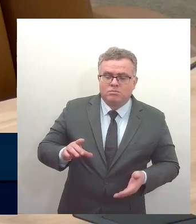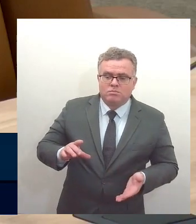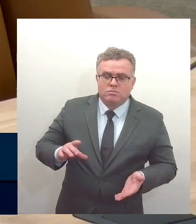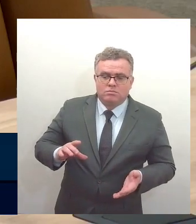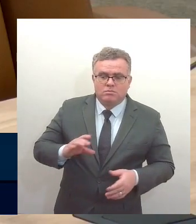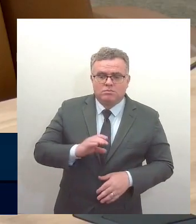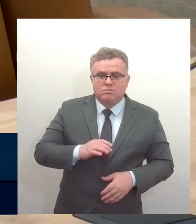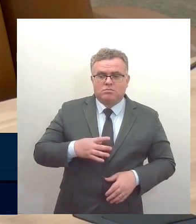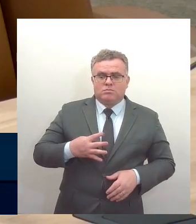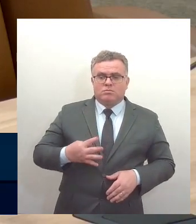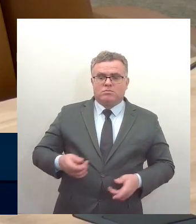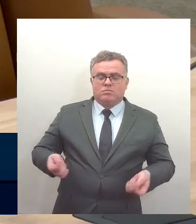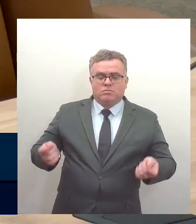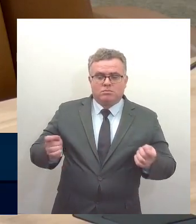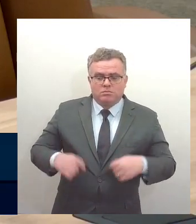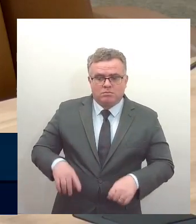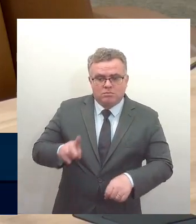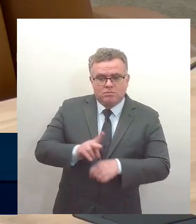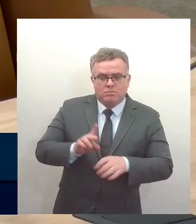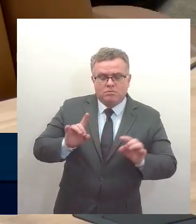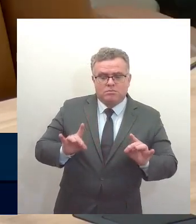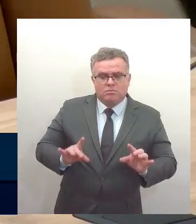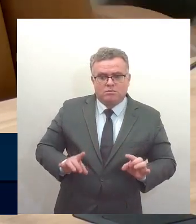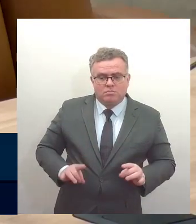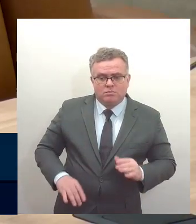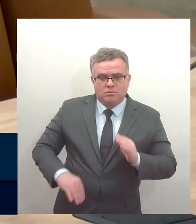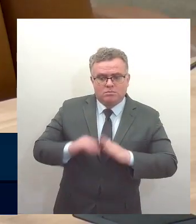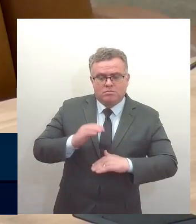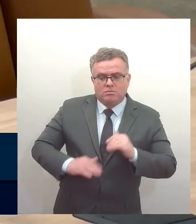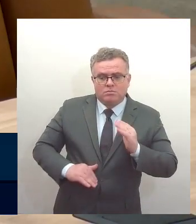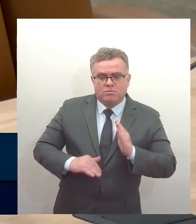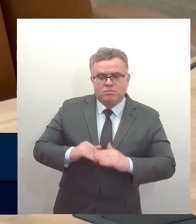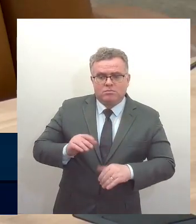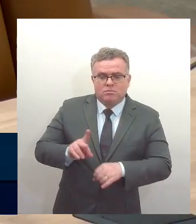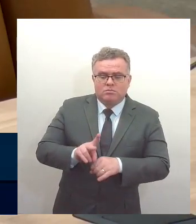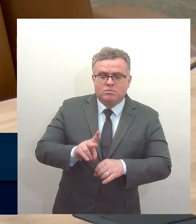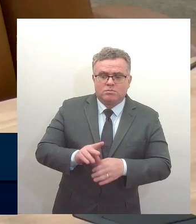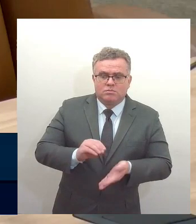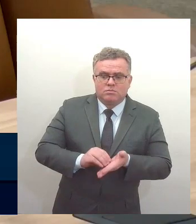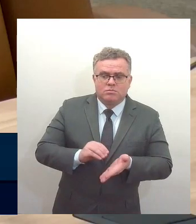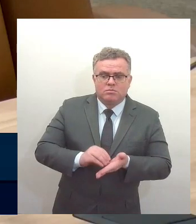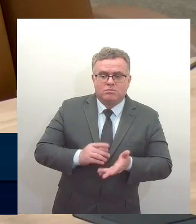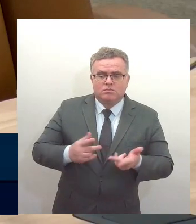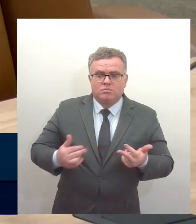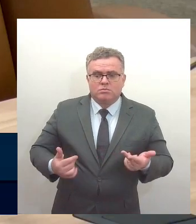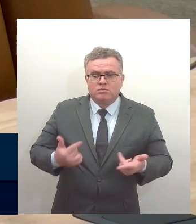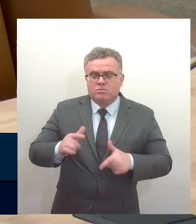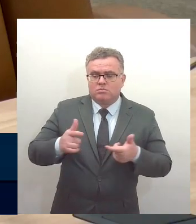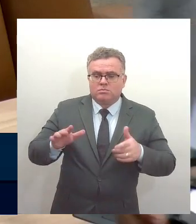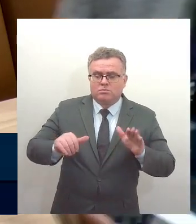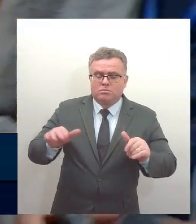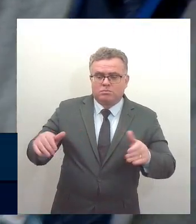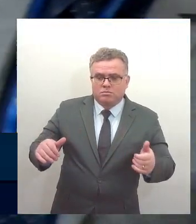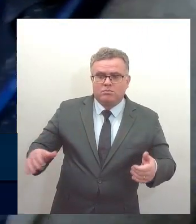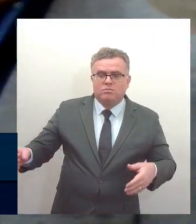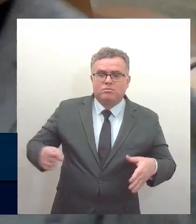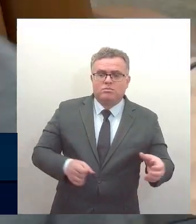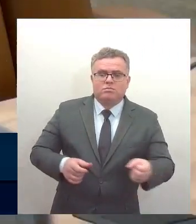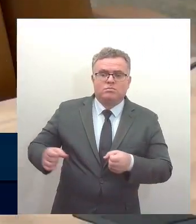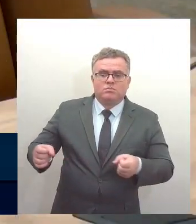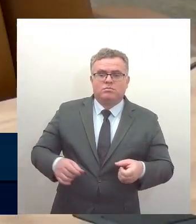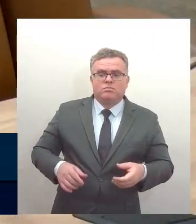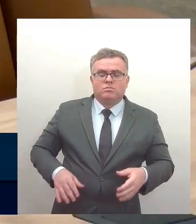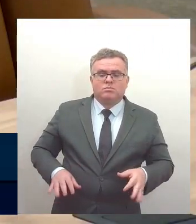alguns profissionais, vamos dizer que esteja faltando outros, aí sim a gente direcionar, né, se for o caso, algo das